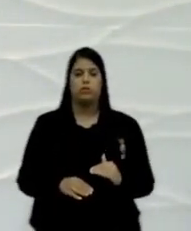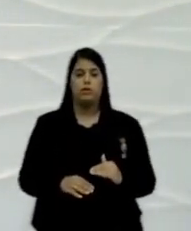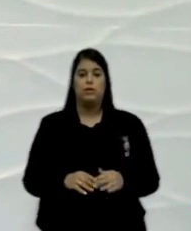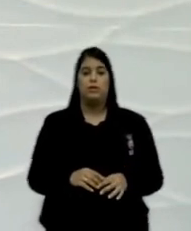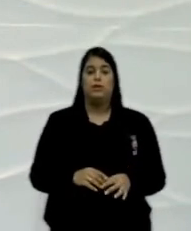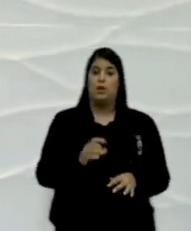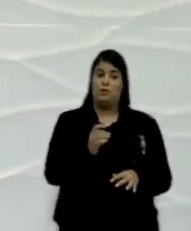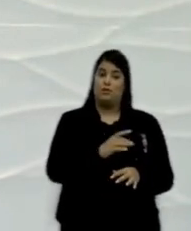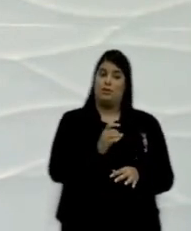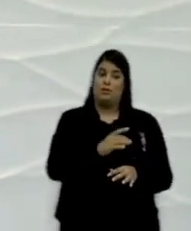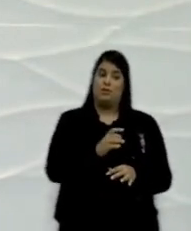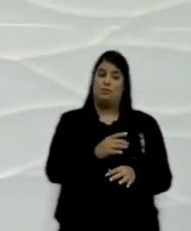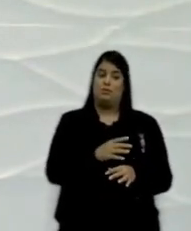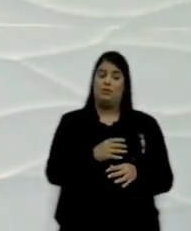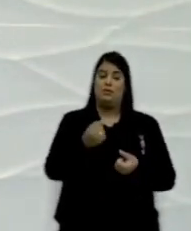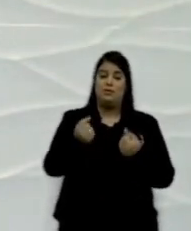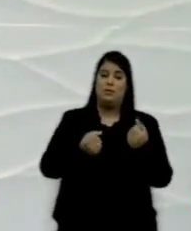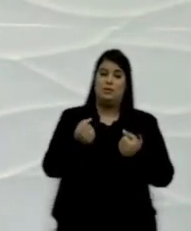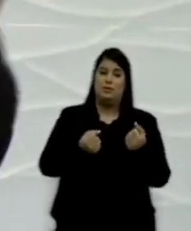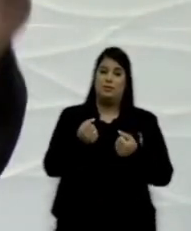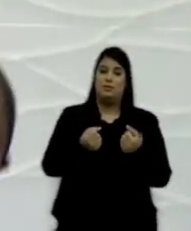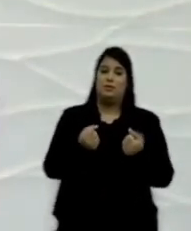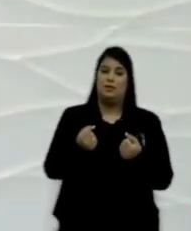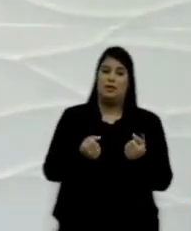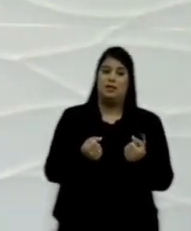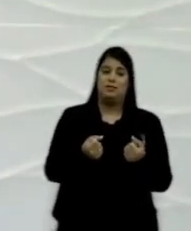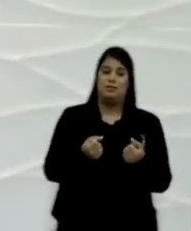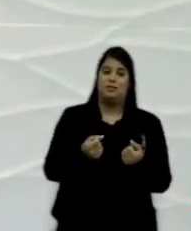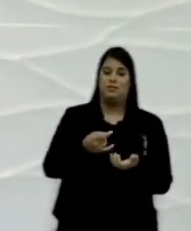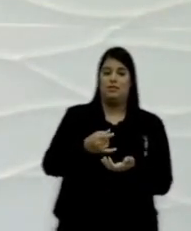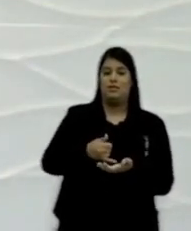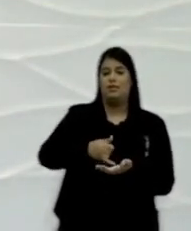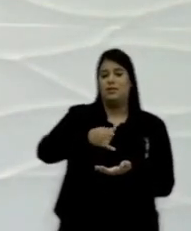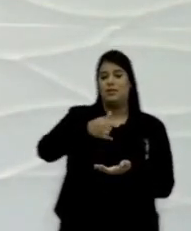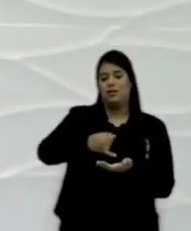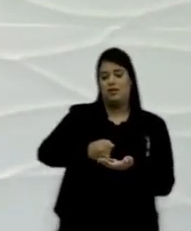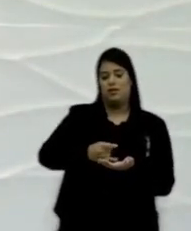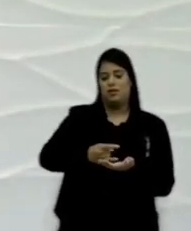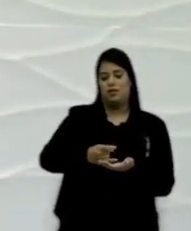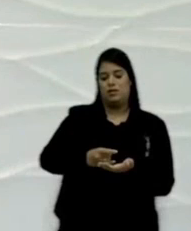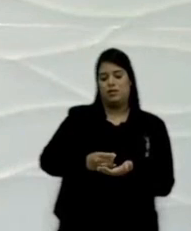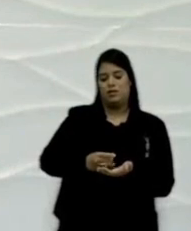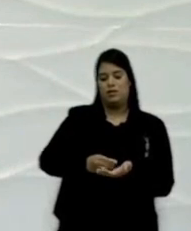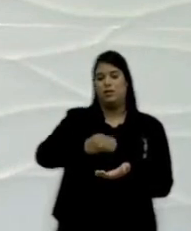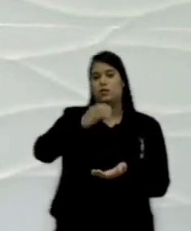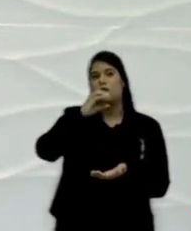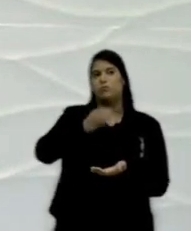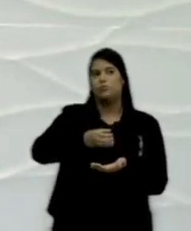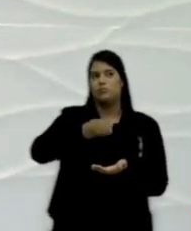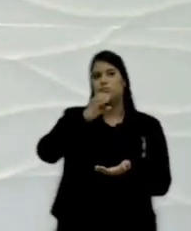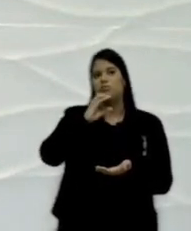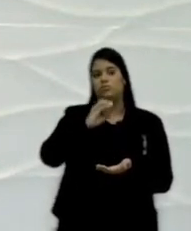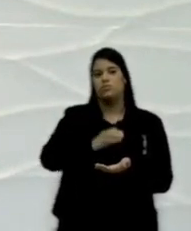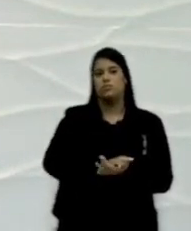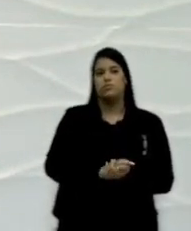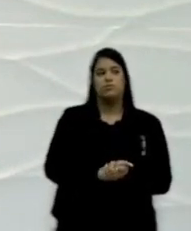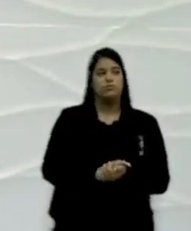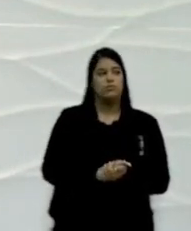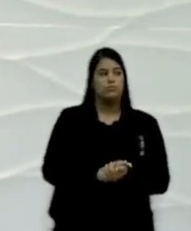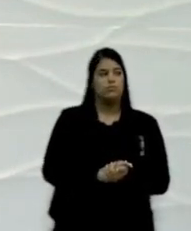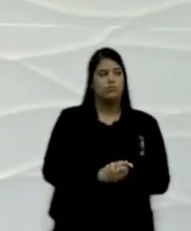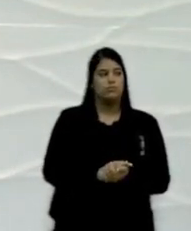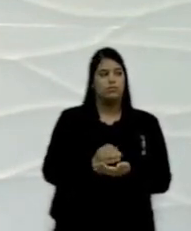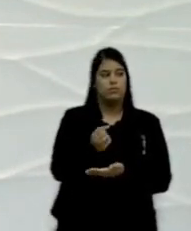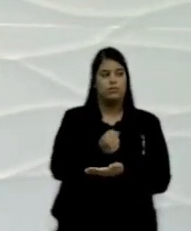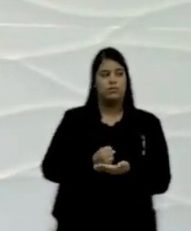da escola, eu já me escondia, pensando que era os amarelinhos. E hoje,